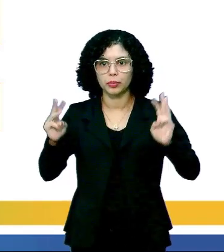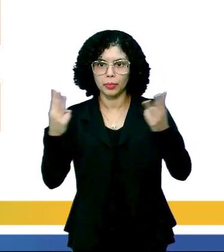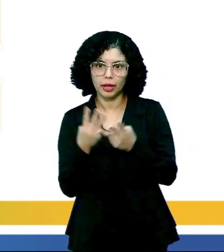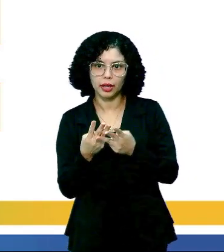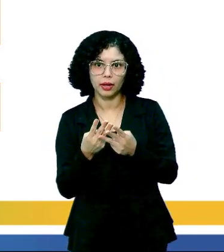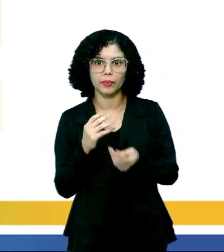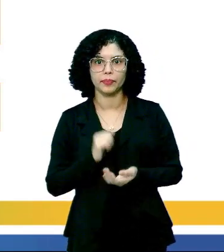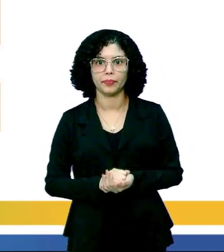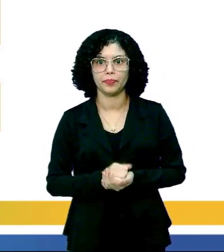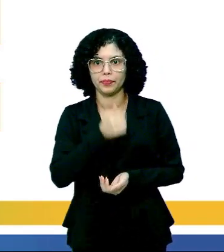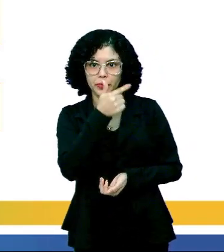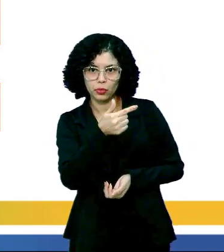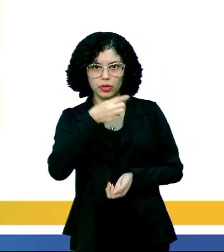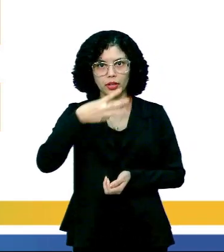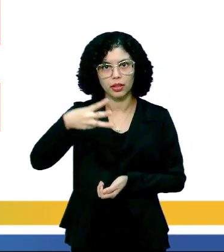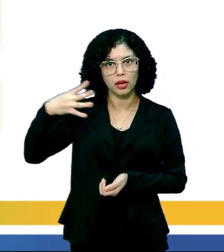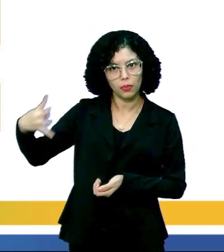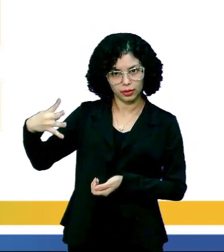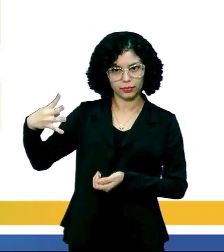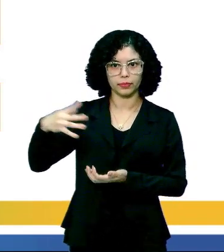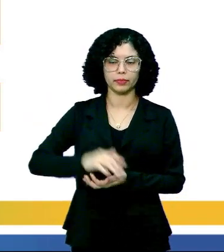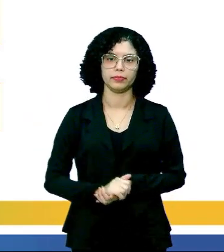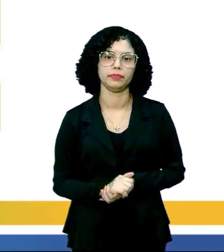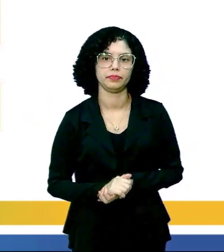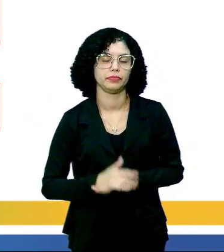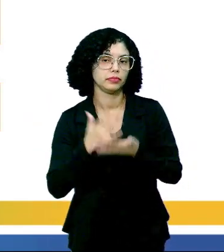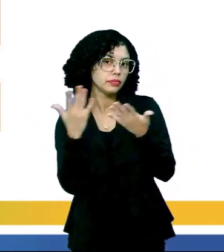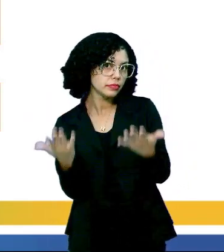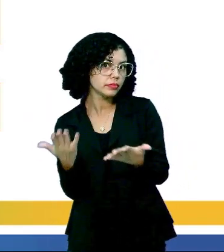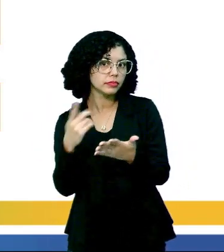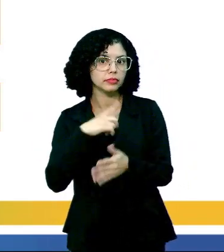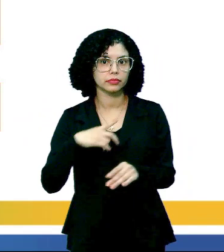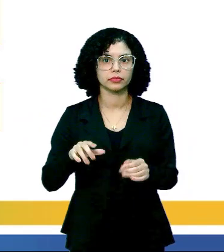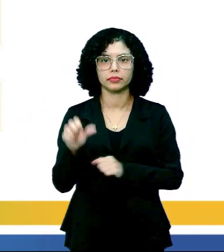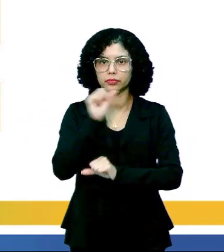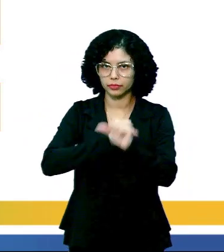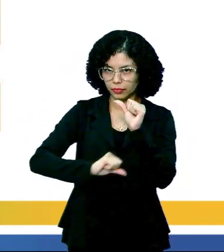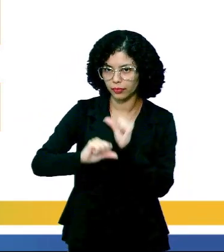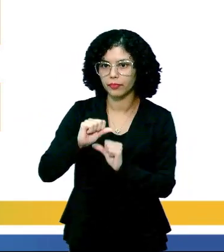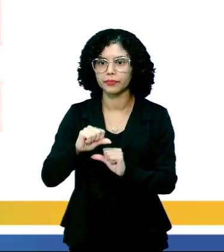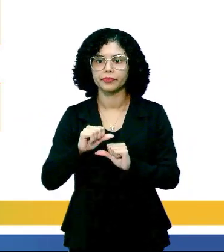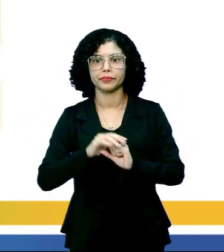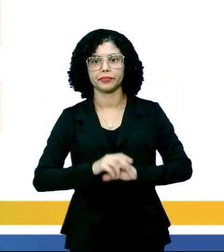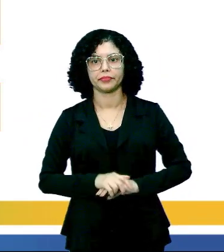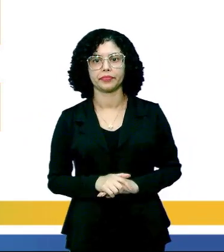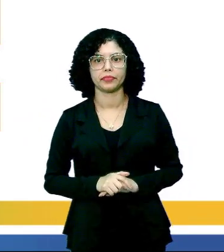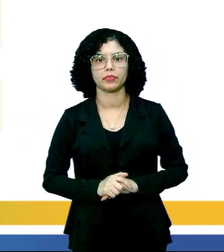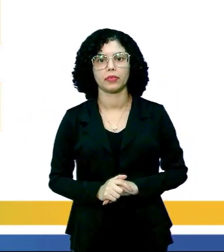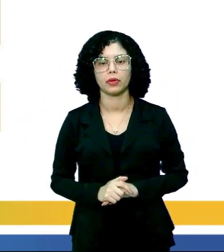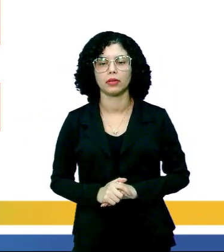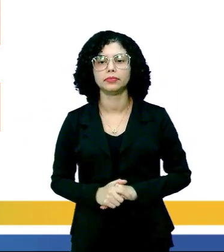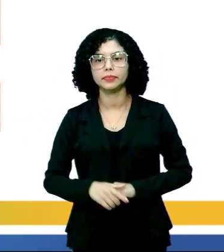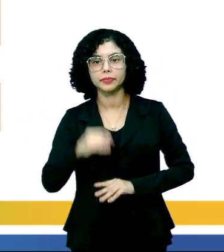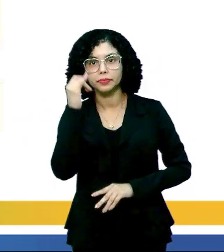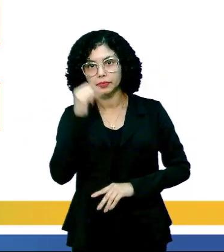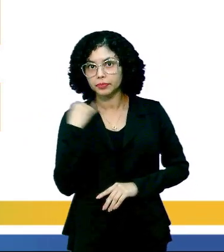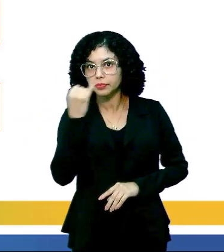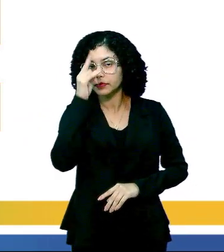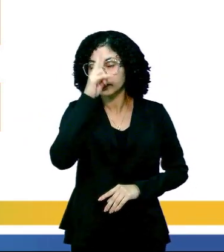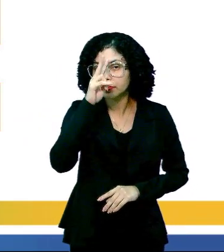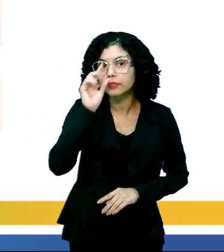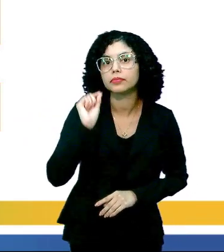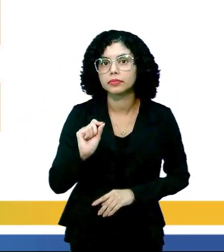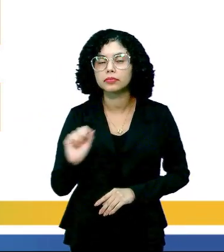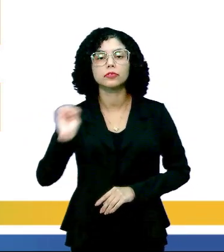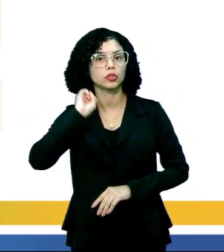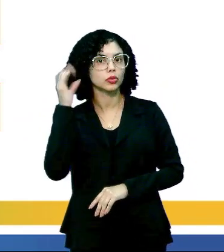238, passa a ser 234. Então, há uma transmutação de elemento. É importante lembrar que essa